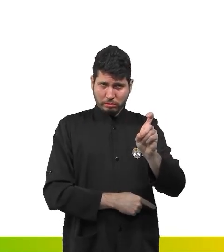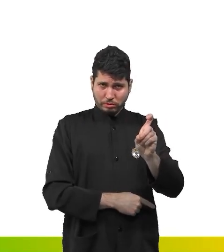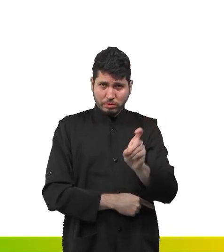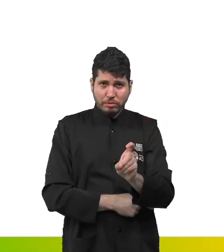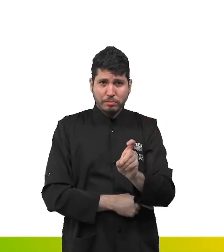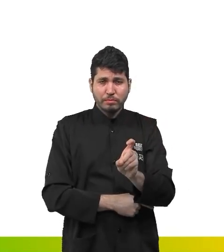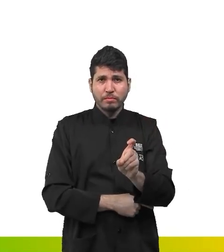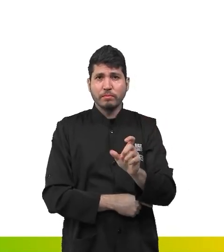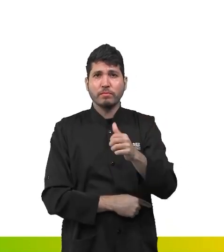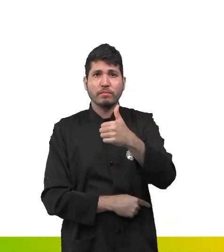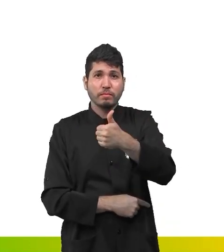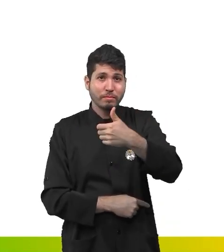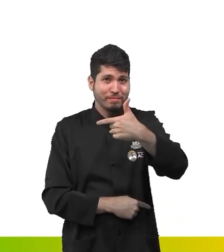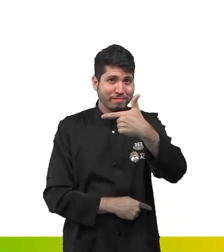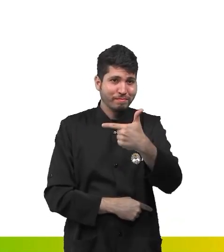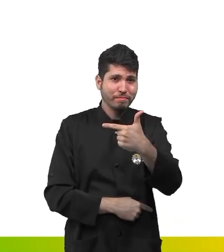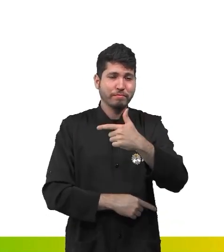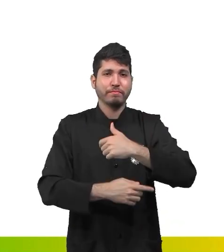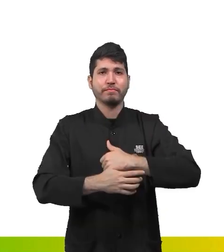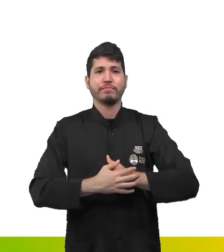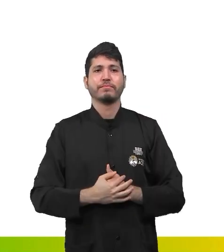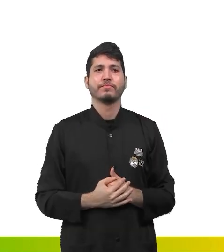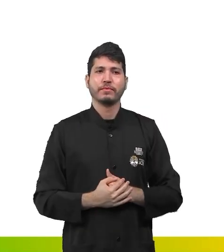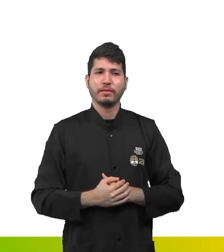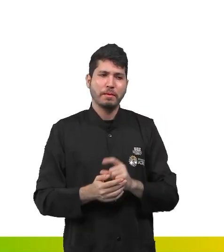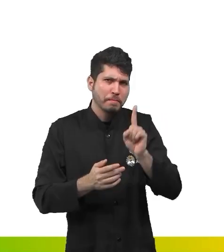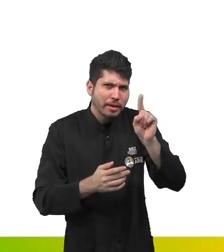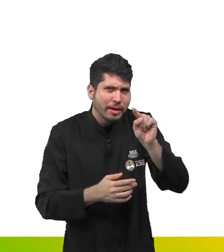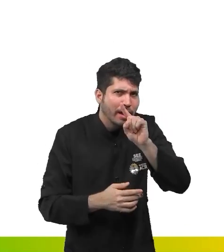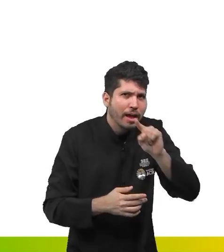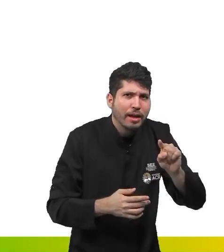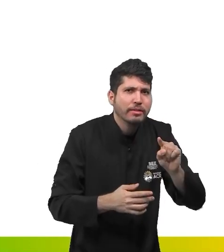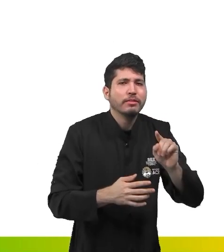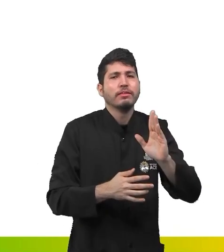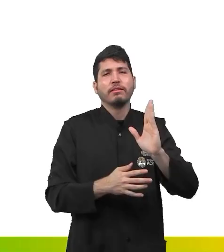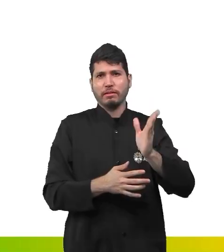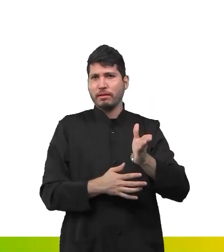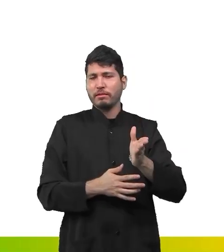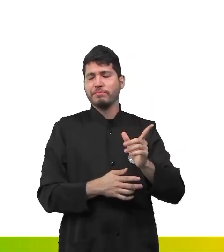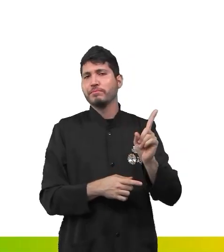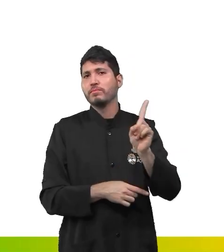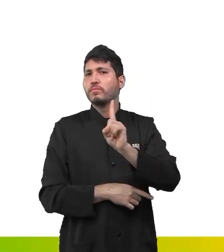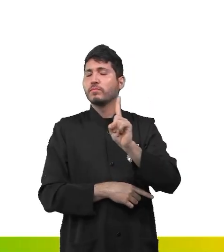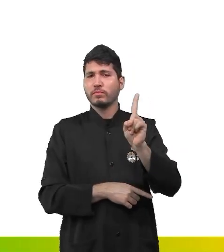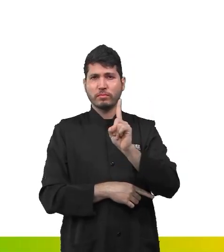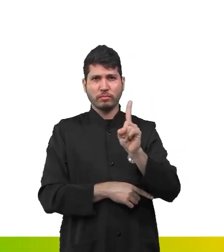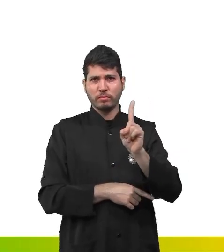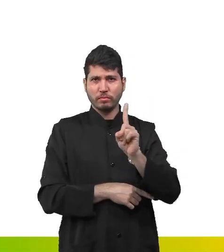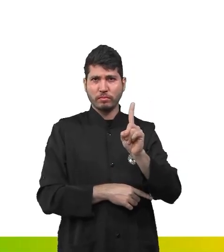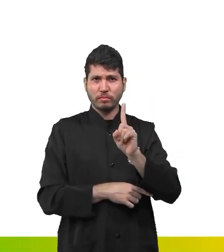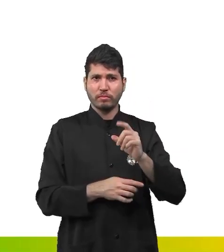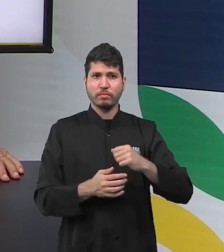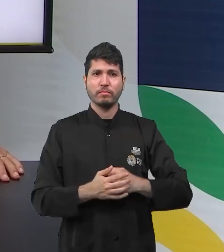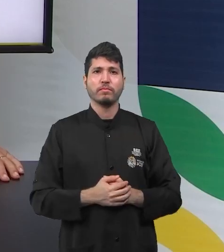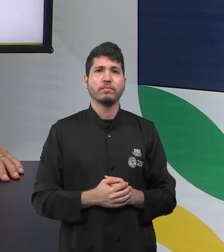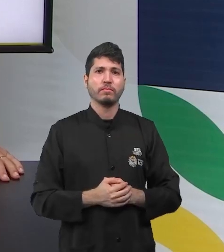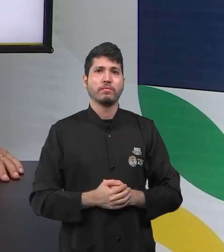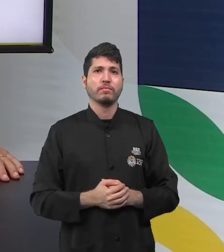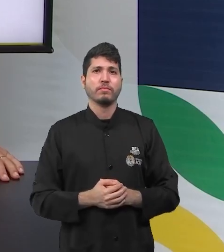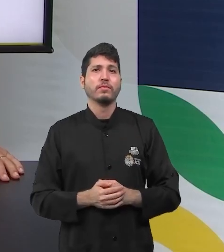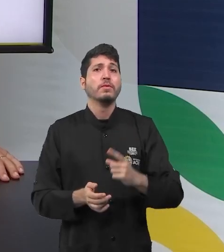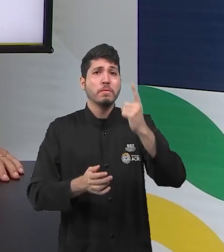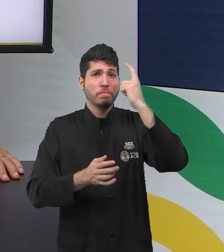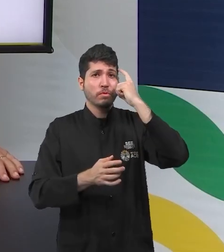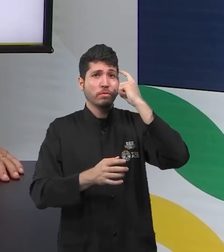12. Olha aí, vamos marcar. Não, nada disso. Vamos pensar aqui. Volta para mim para a gente pensar